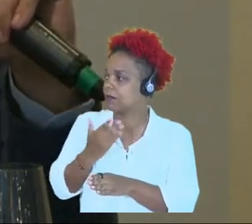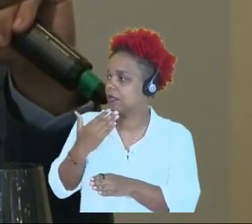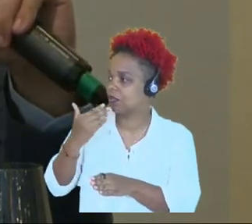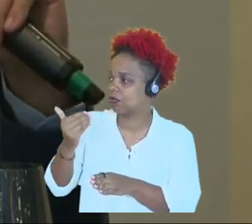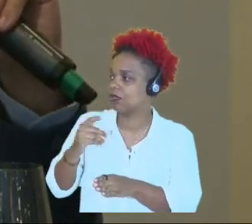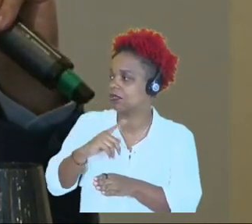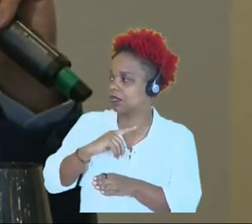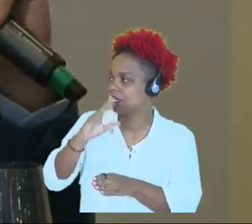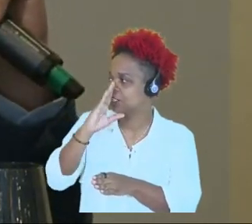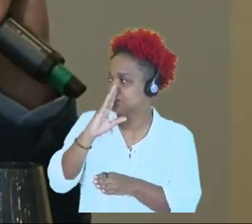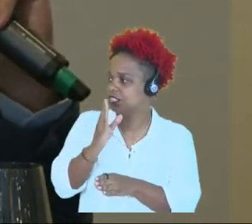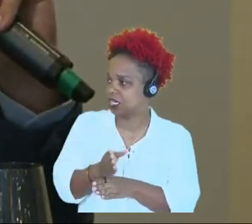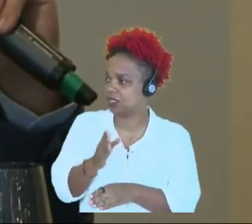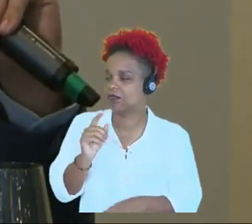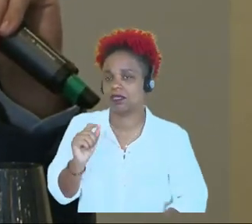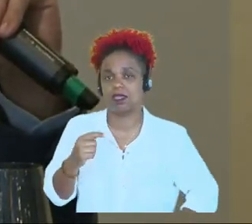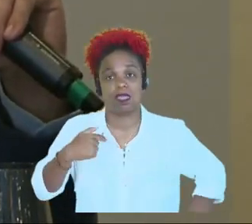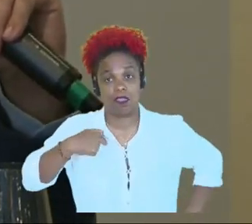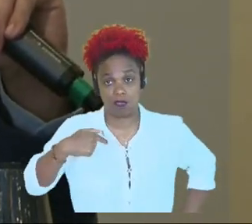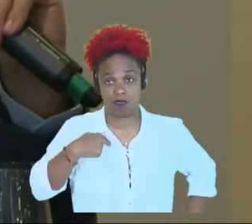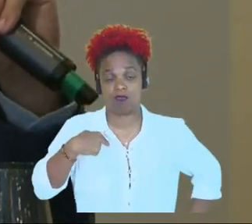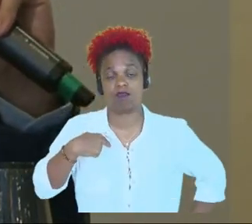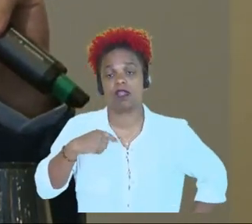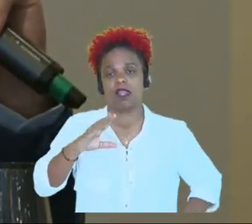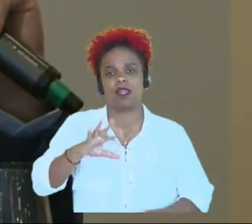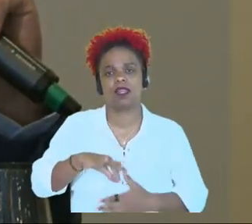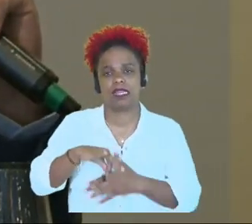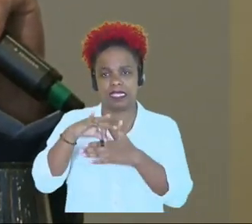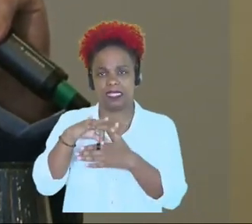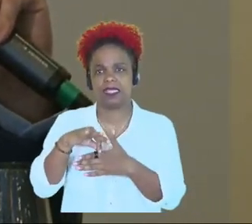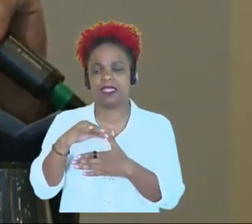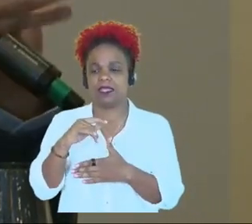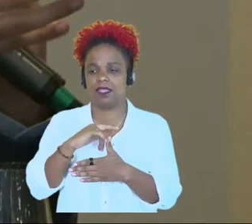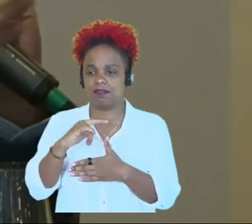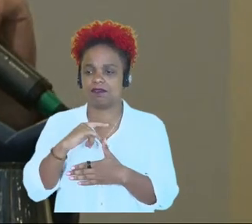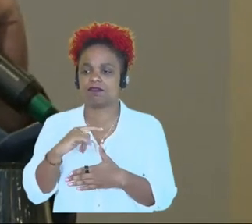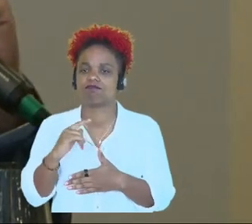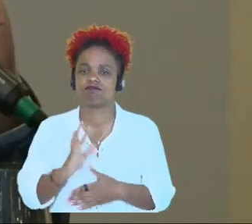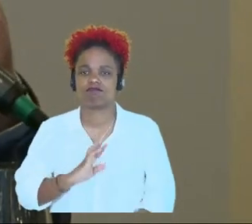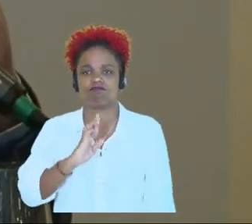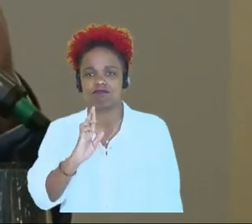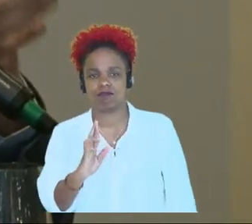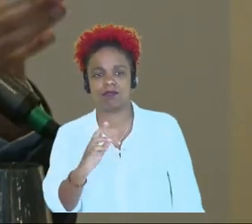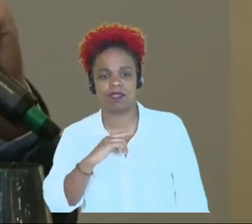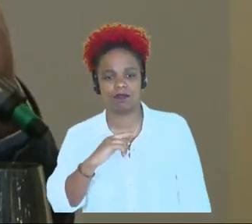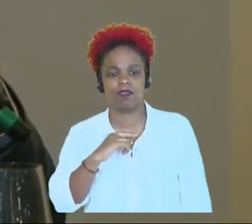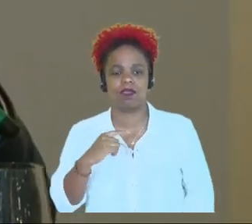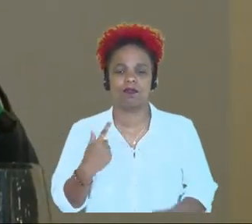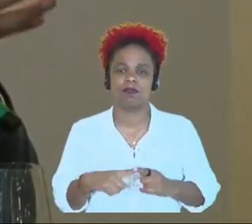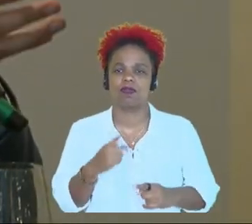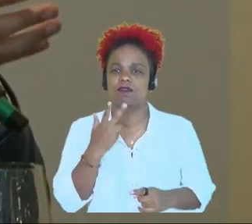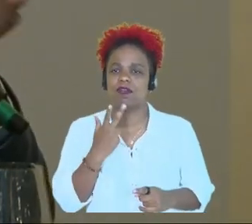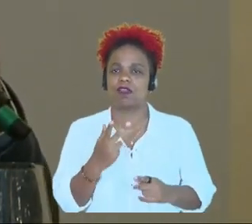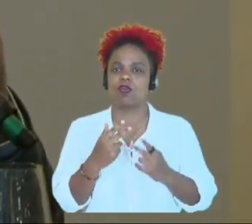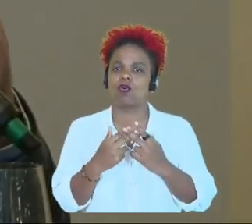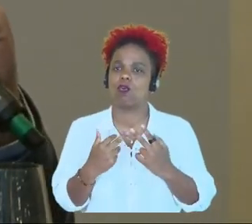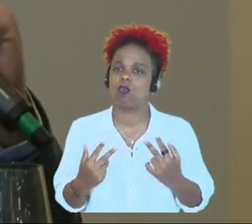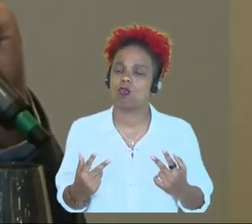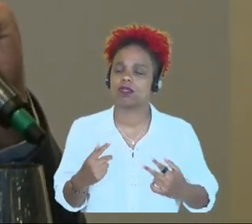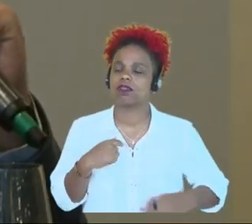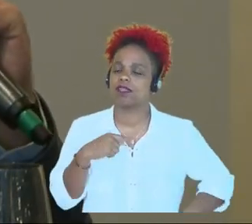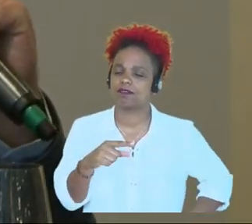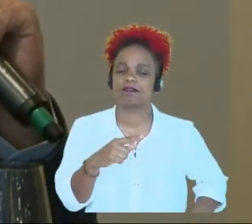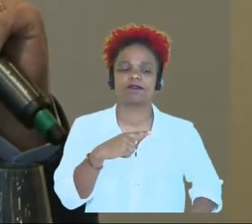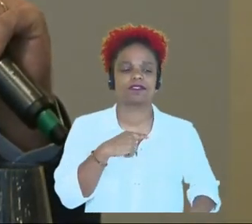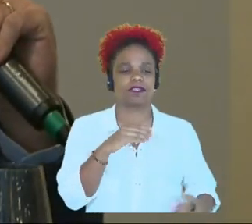hipóteses, é direta, do tipo, eu, líder supremo, te represento, porque eu falo coisas que você se identifica,